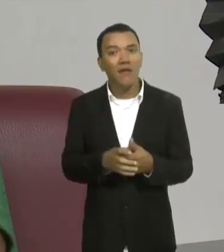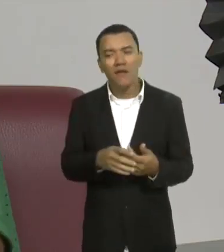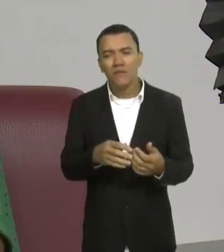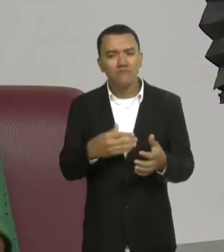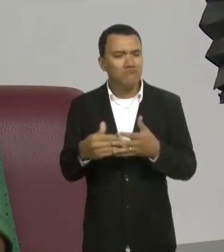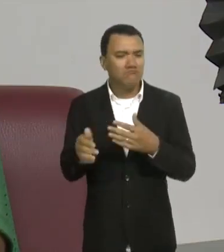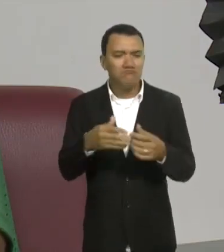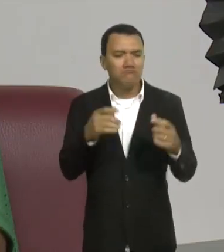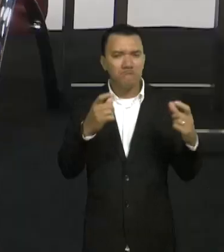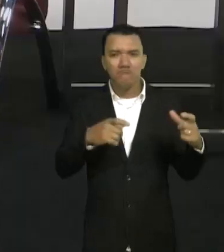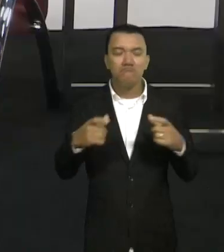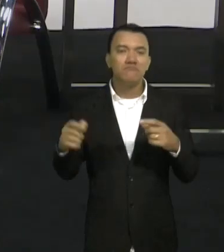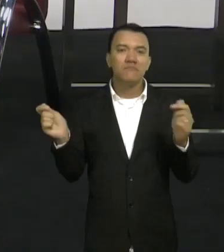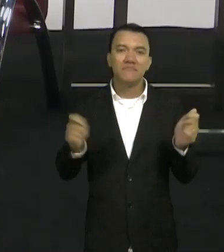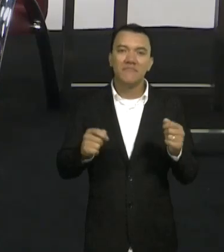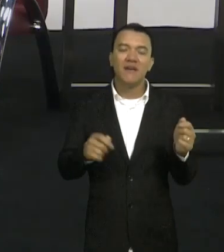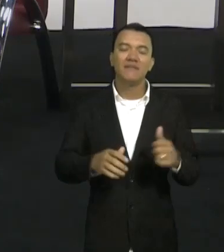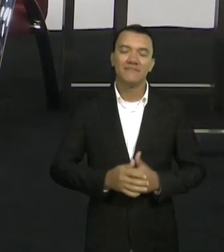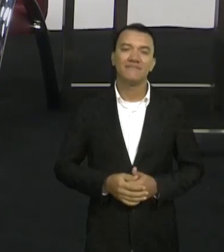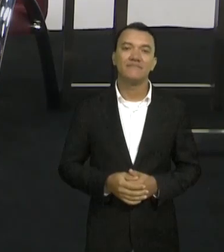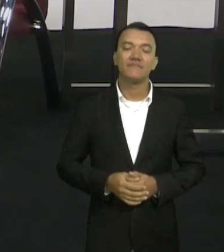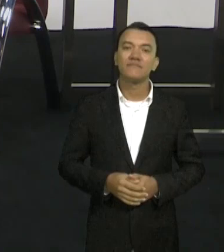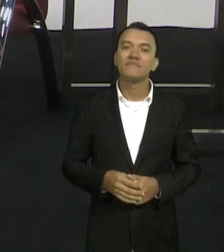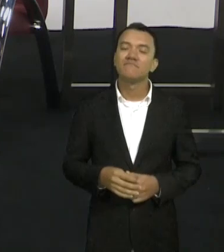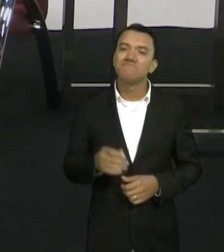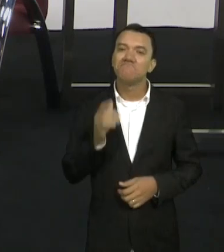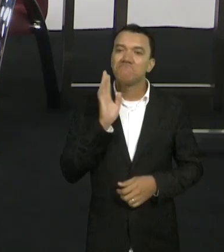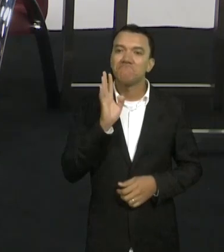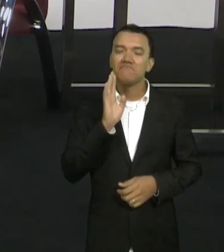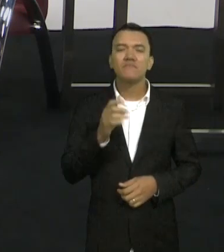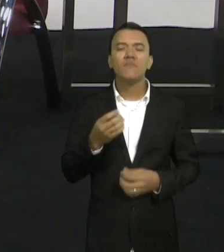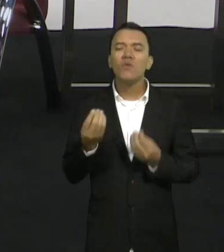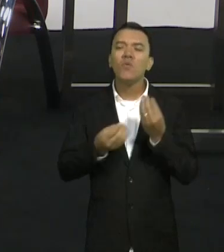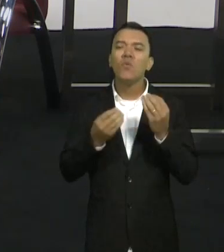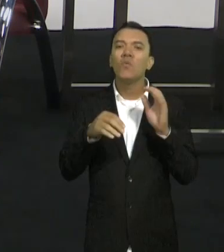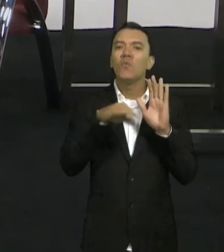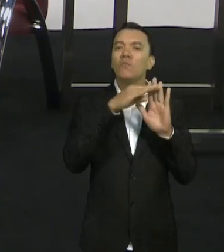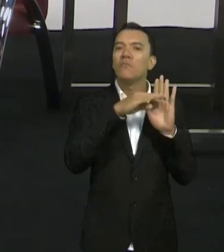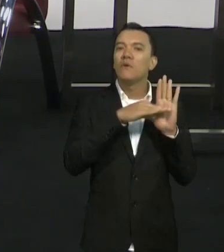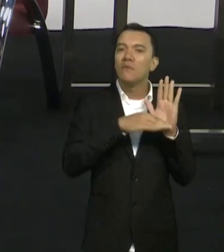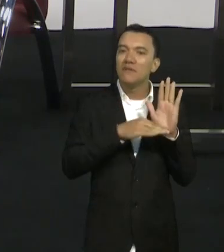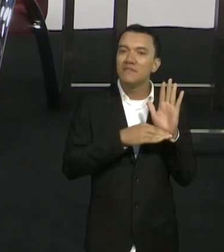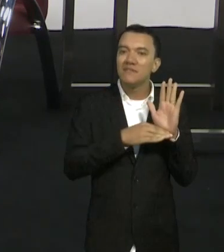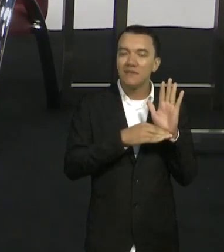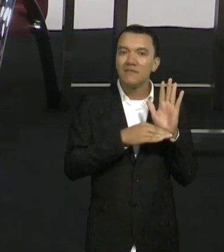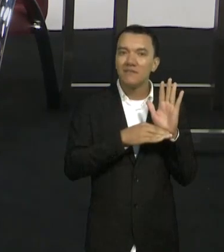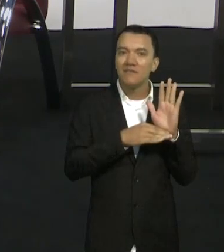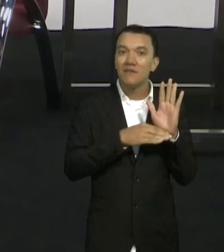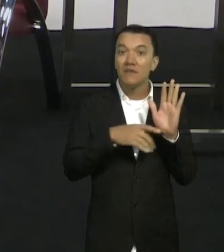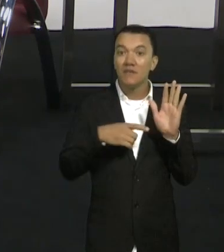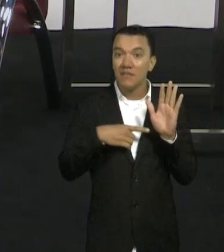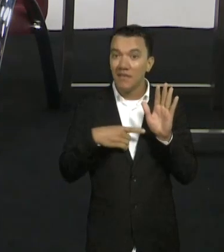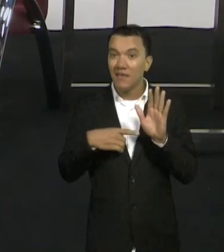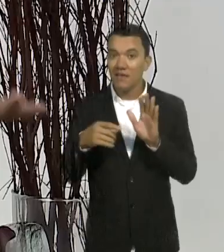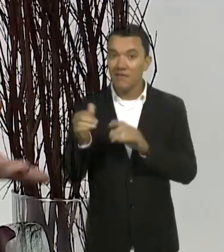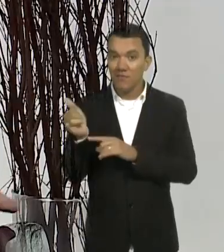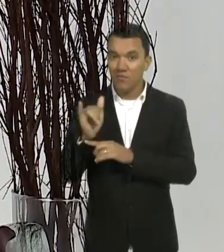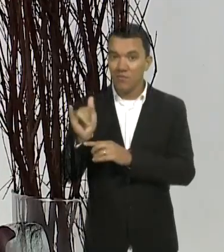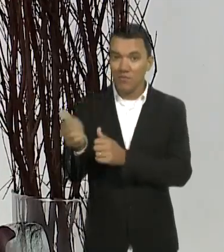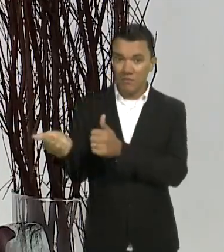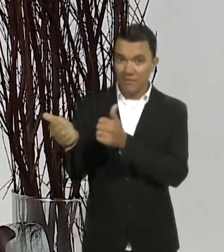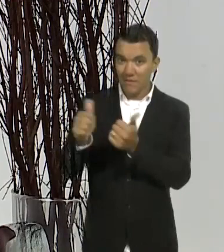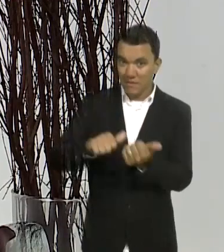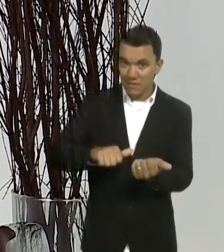né? Exato. E que maravilha. Como é que está a programação, né? A gente já falou que teve o batizado, que com certeza foi